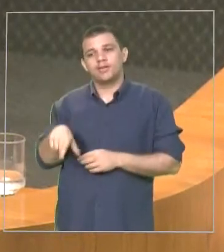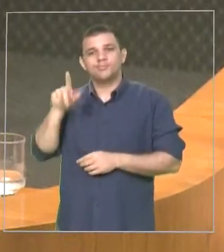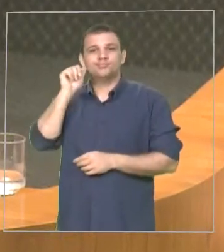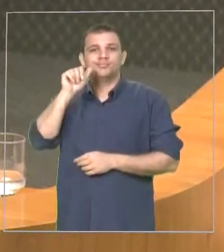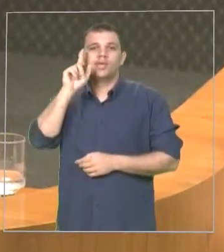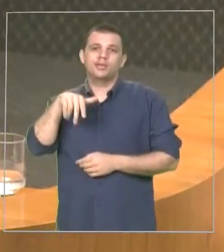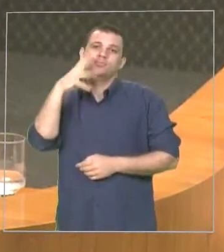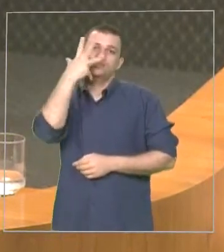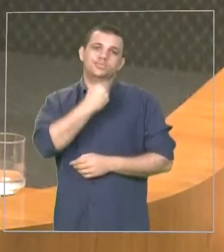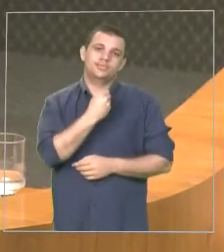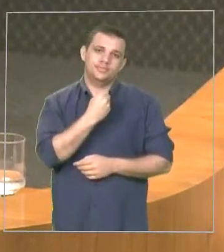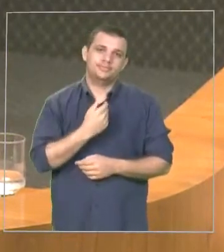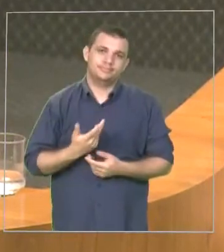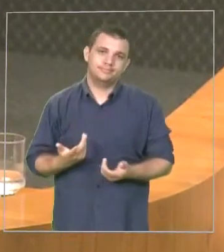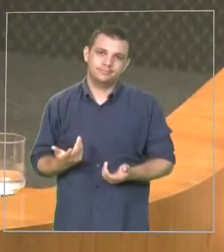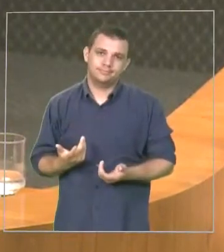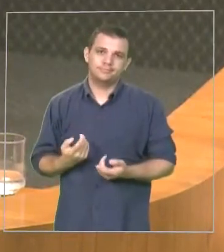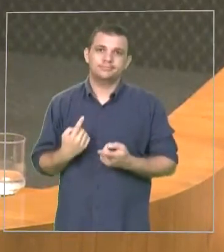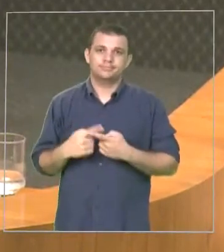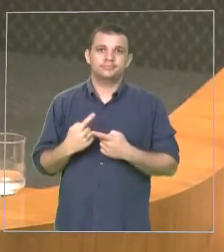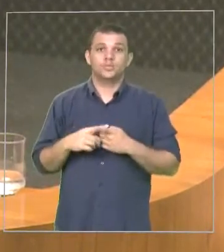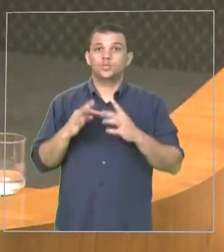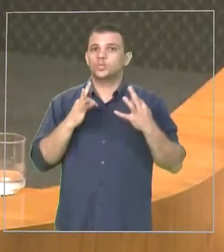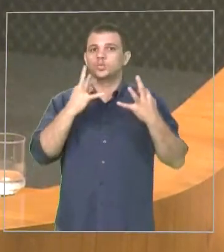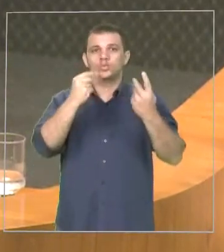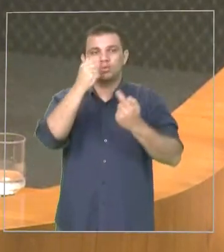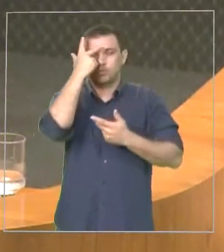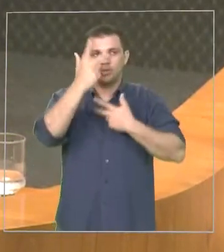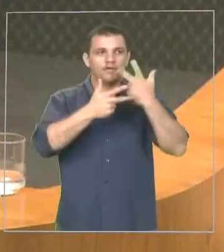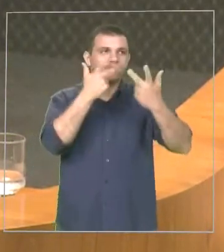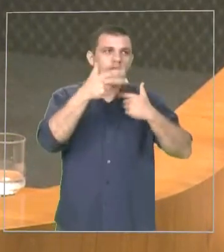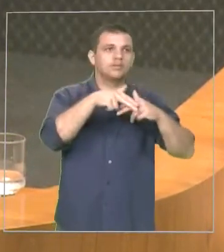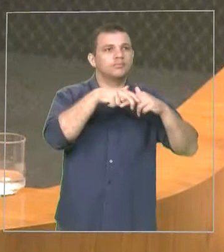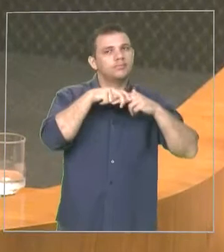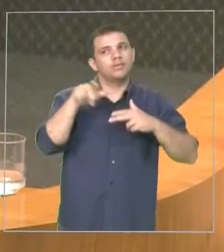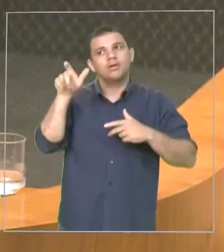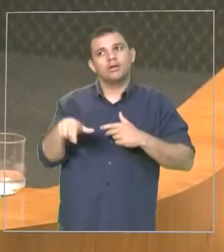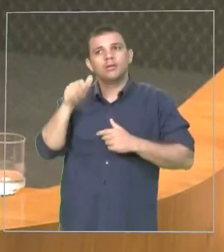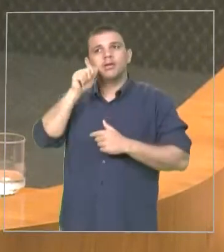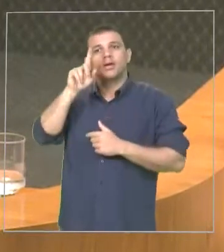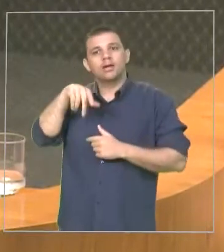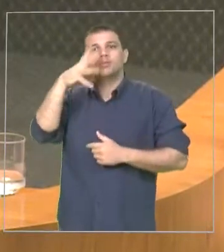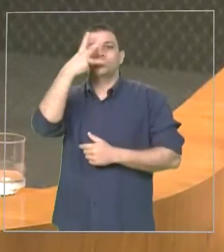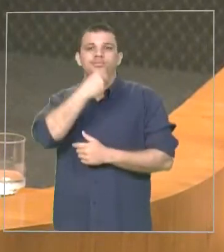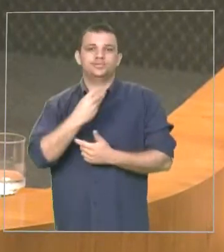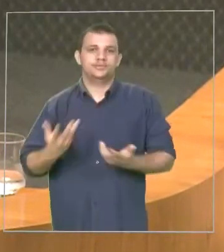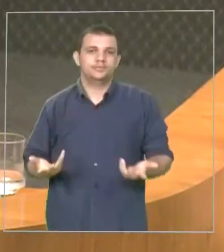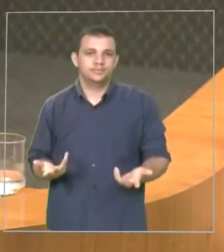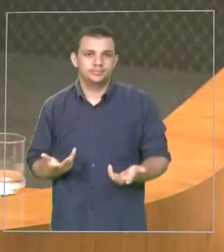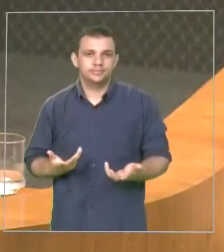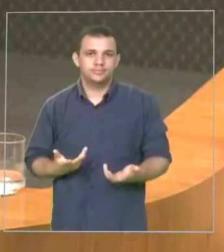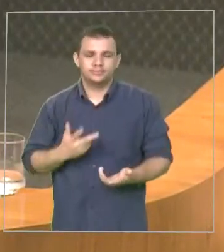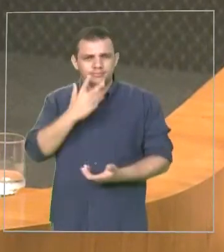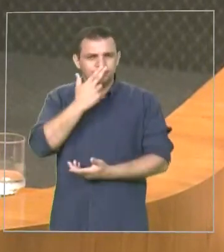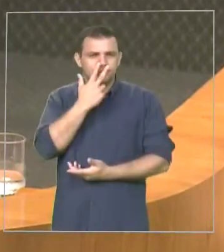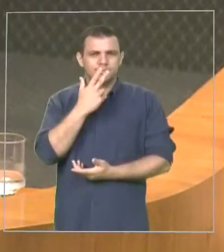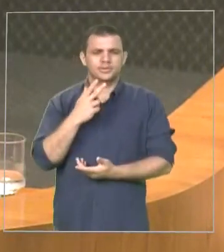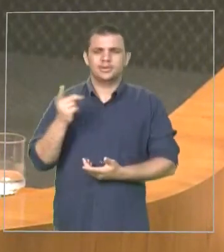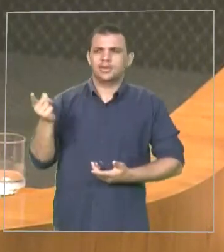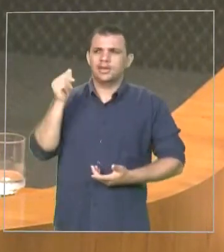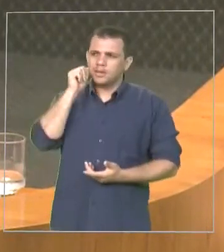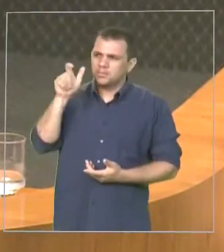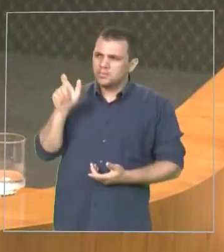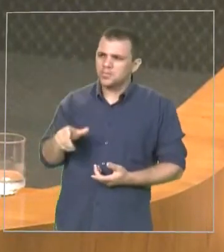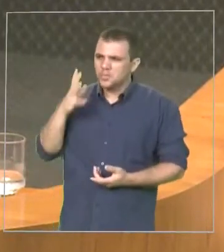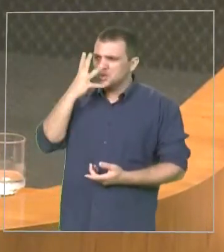deputado Levi. Porque tudo gira em torno, porque ela é uma mulher bonita. E parece que mulher bonita não